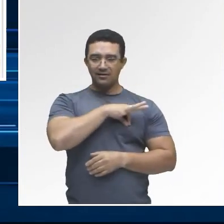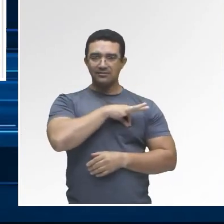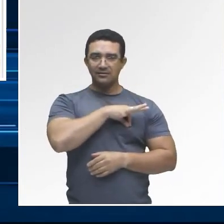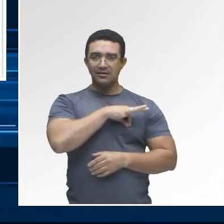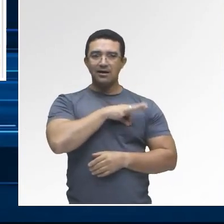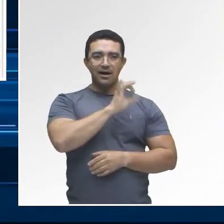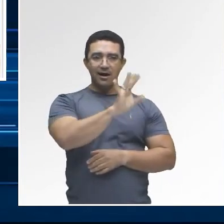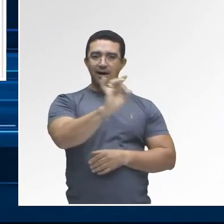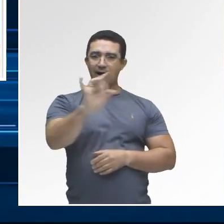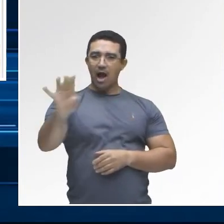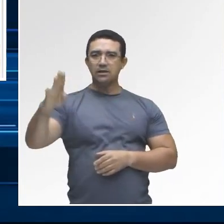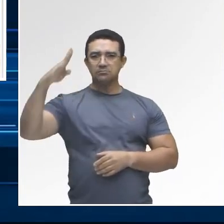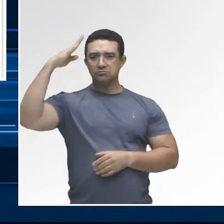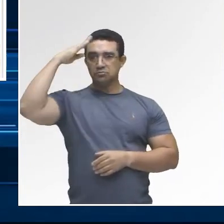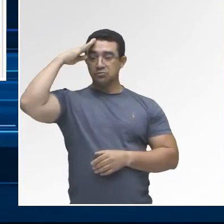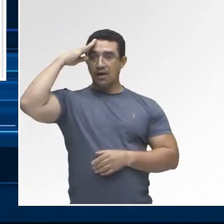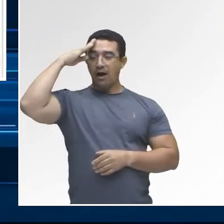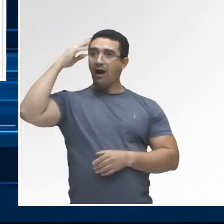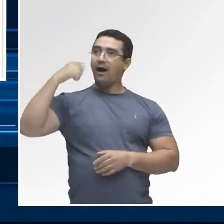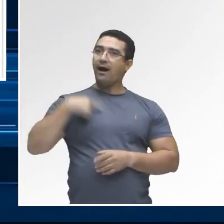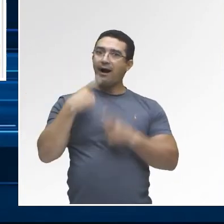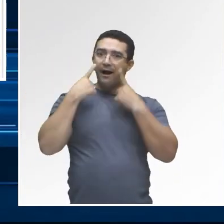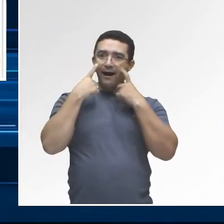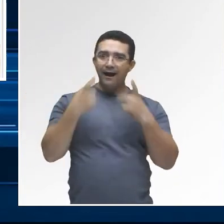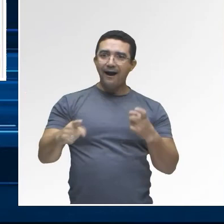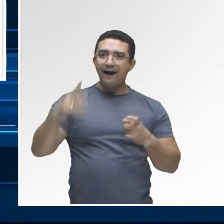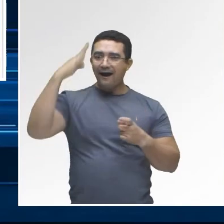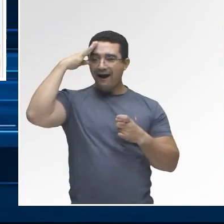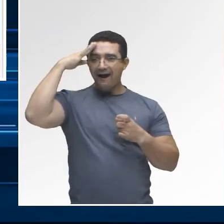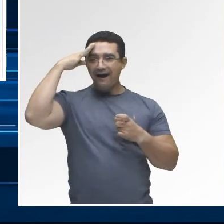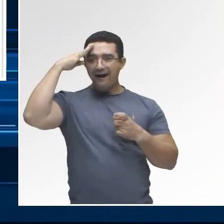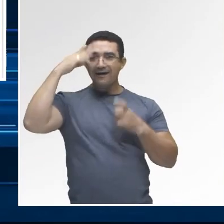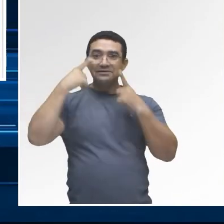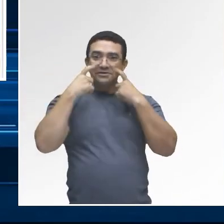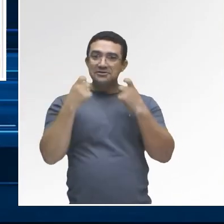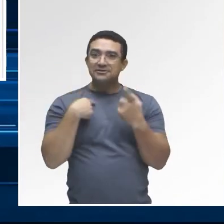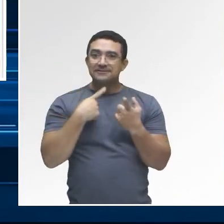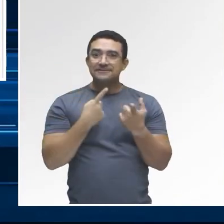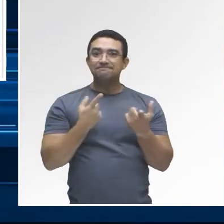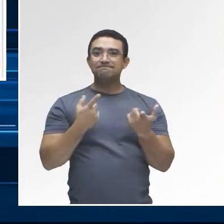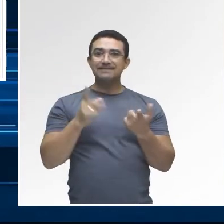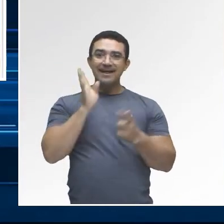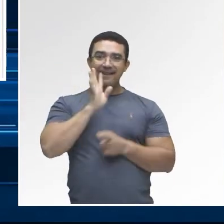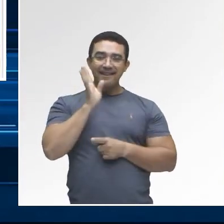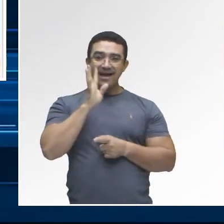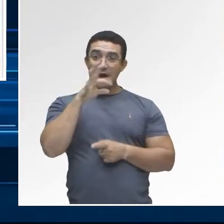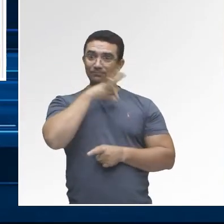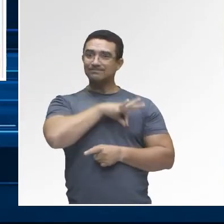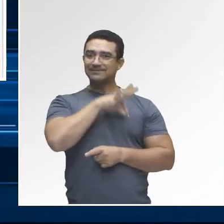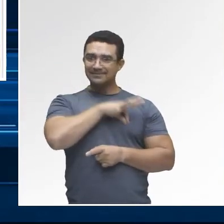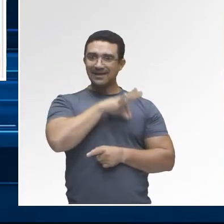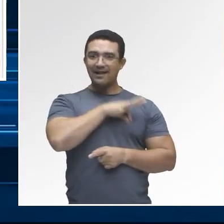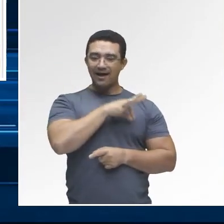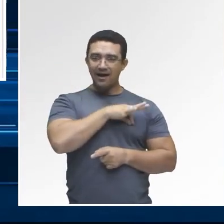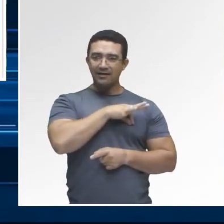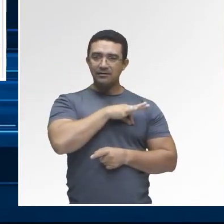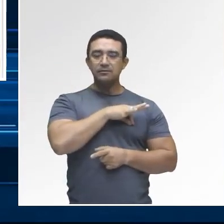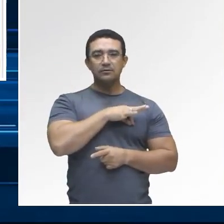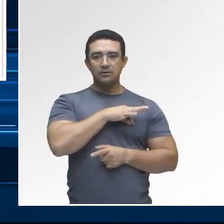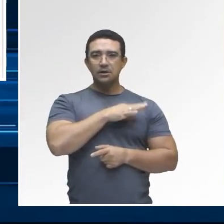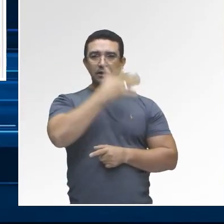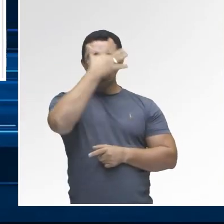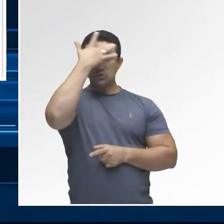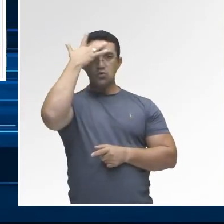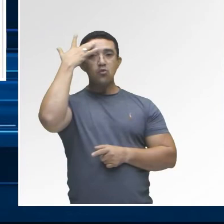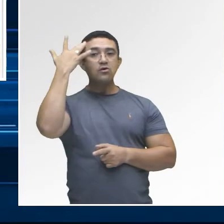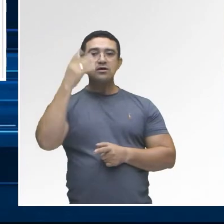grande simpatia entre os soldados romanos, os caras do exército, que representam aí uma parte importante